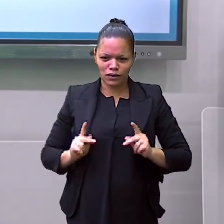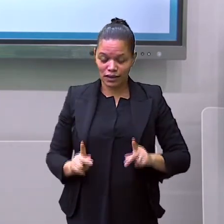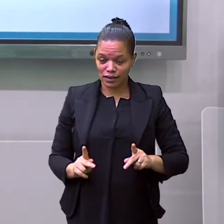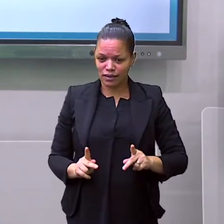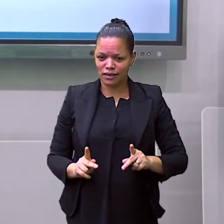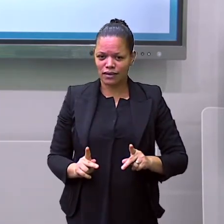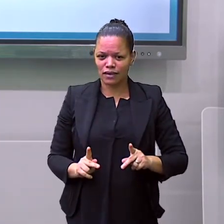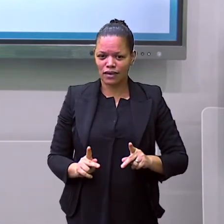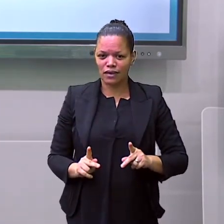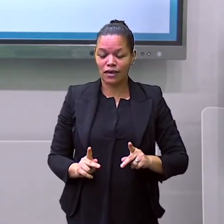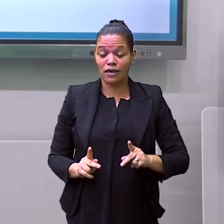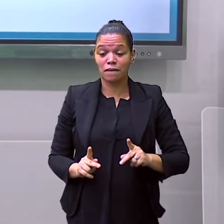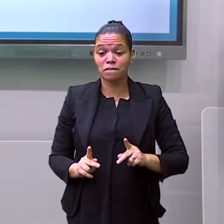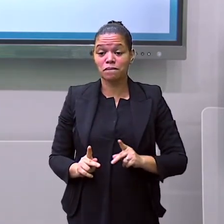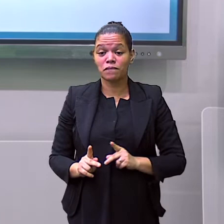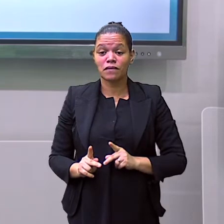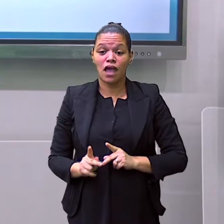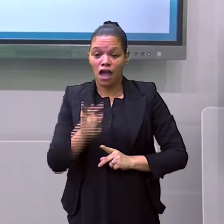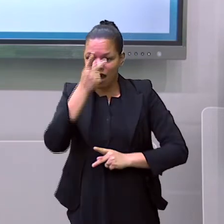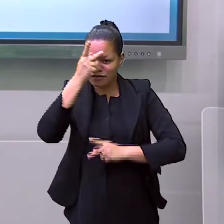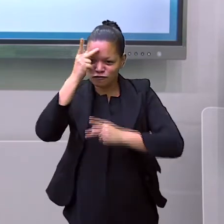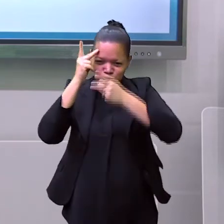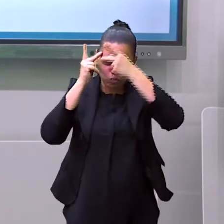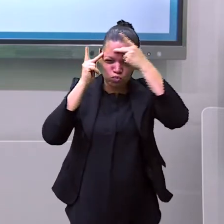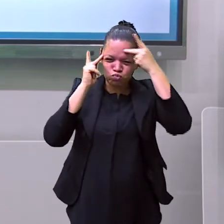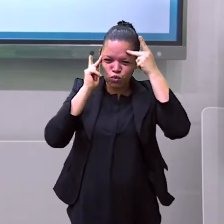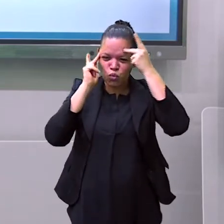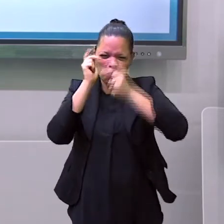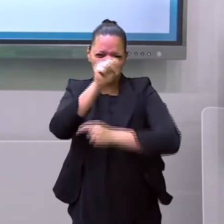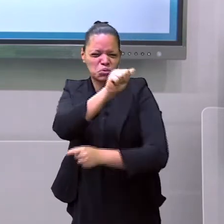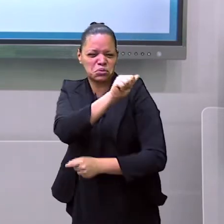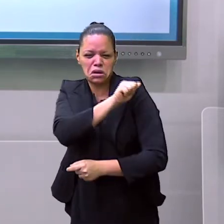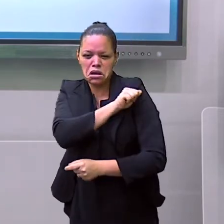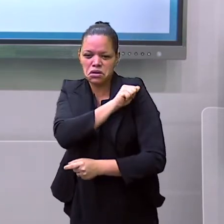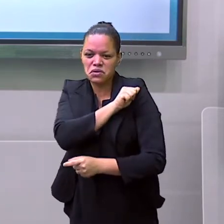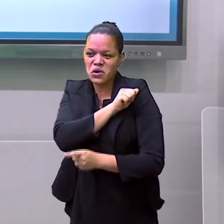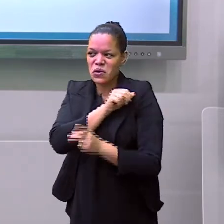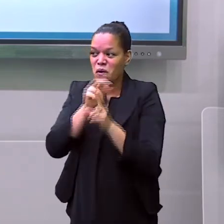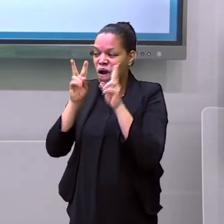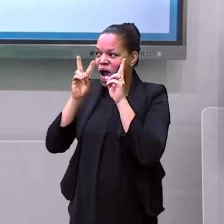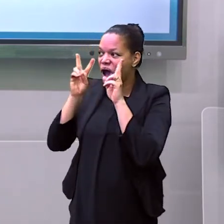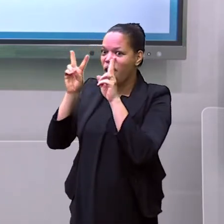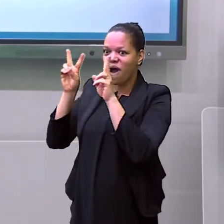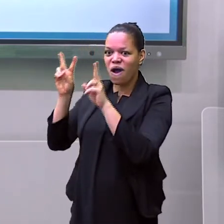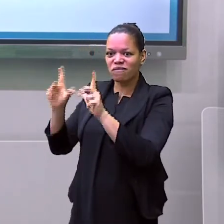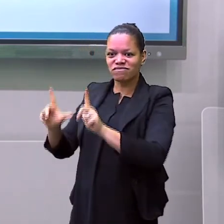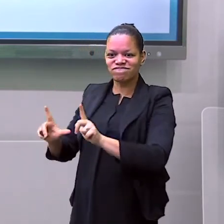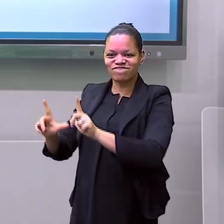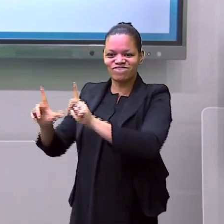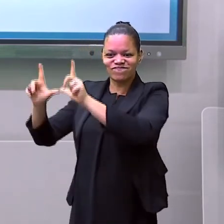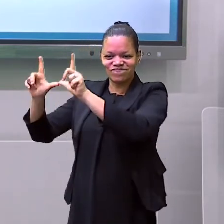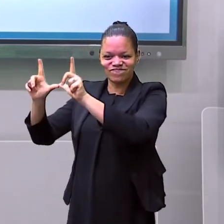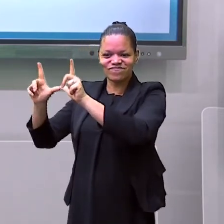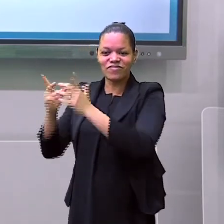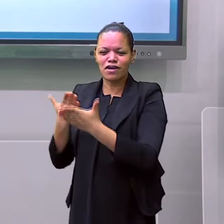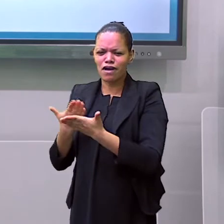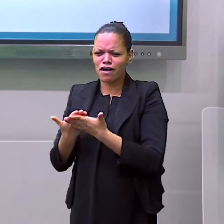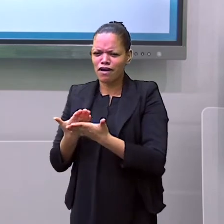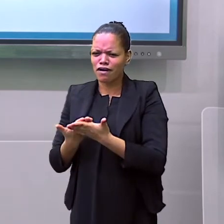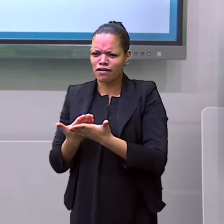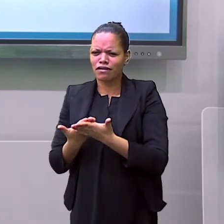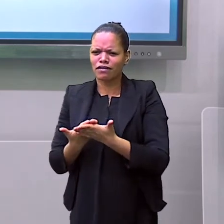O pessoal da EJA, né, os nossos alunos que estão aqui assistindo a nossa aula, por serem jovens